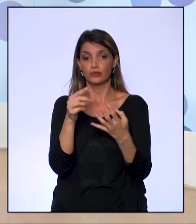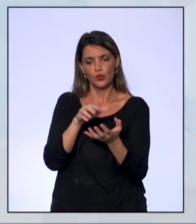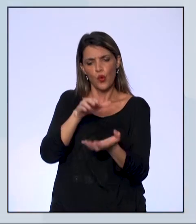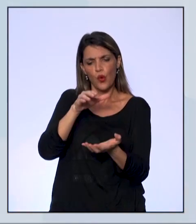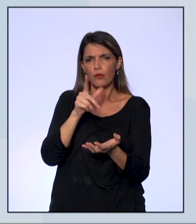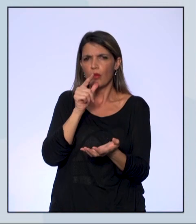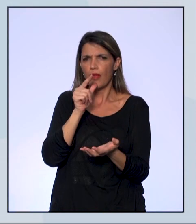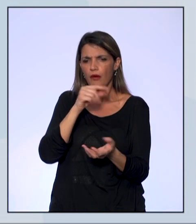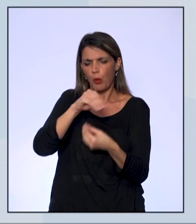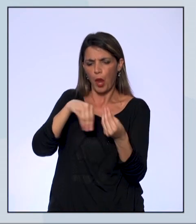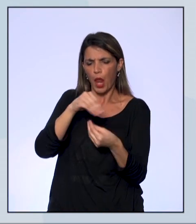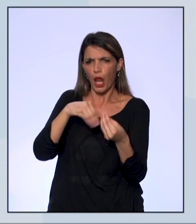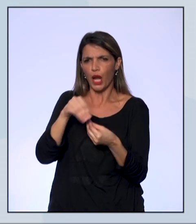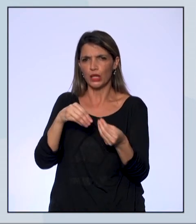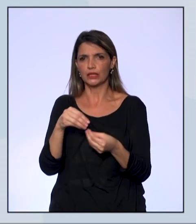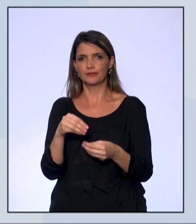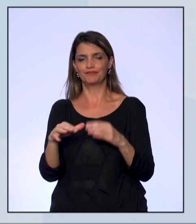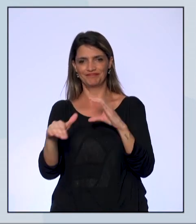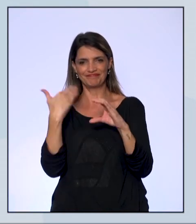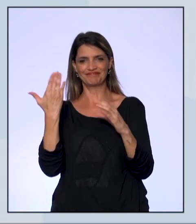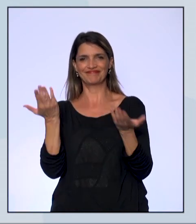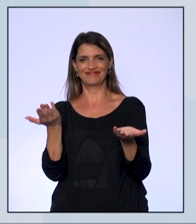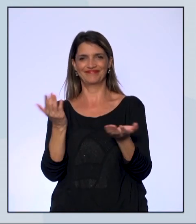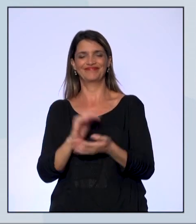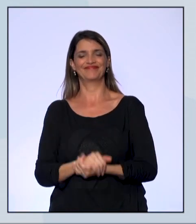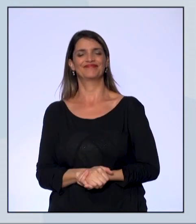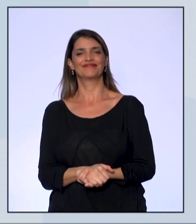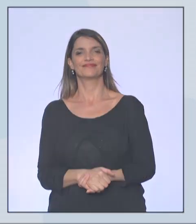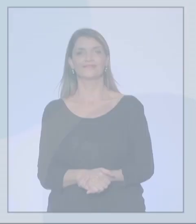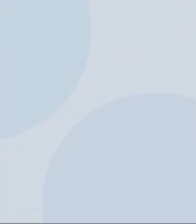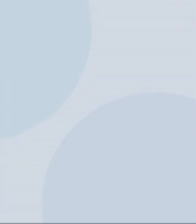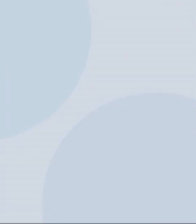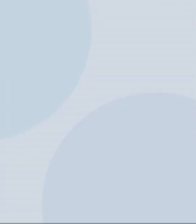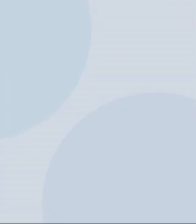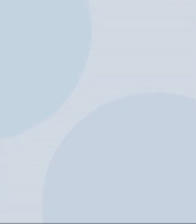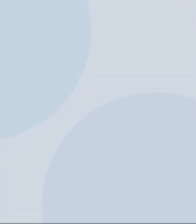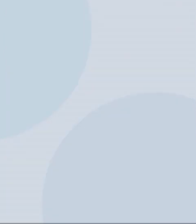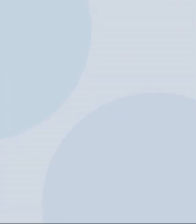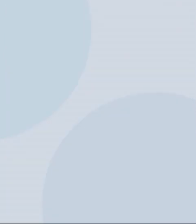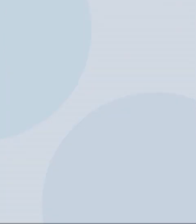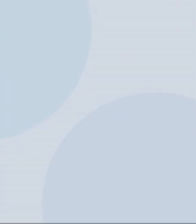tempestade em copo d'água isso tá bom um minutinho